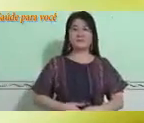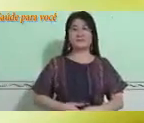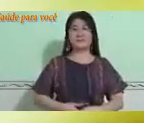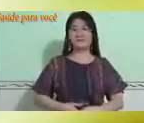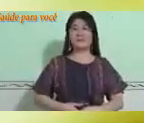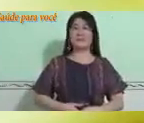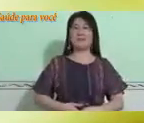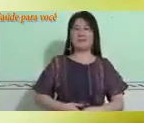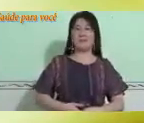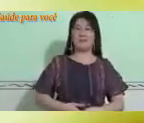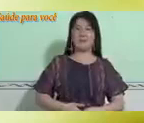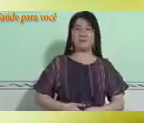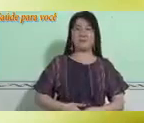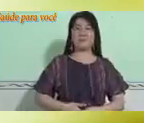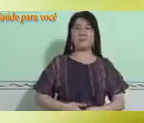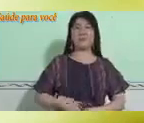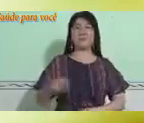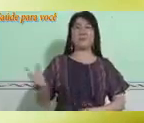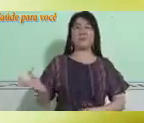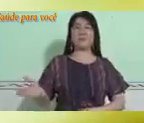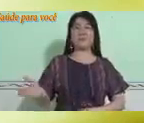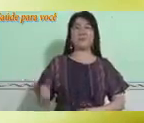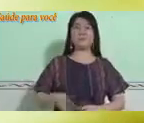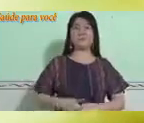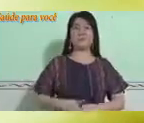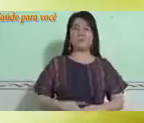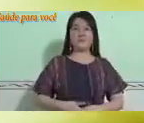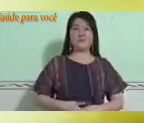agudo v e i e maleáveis.